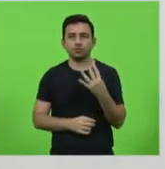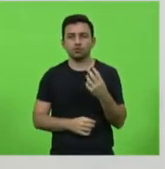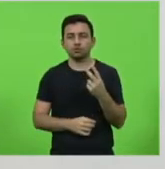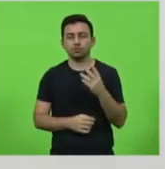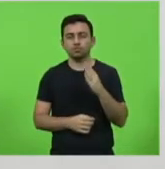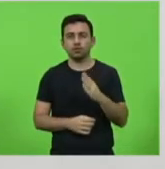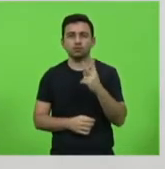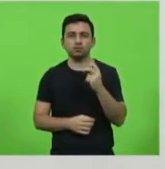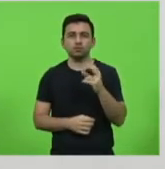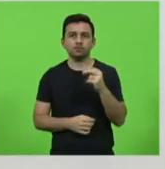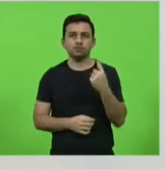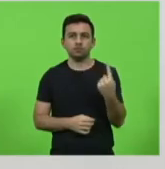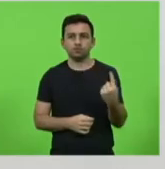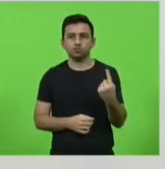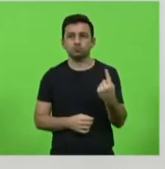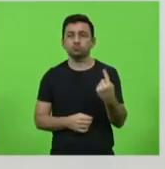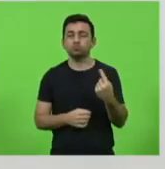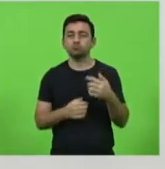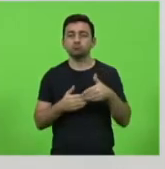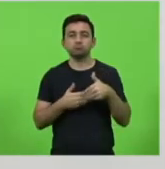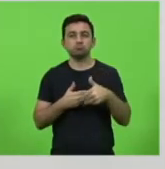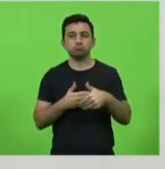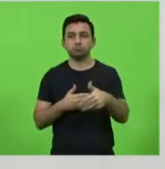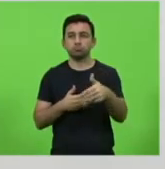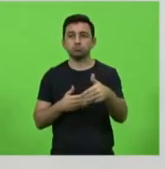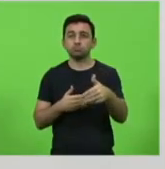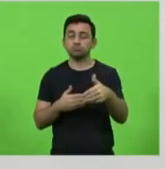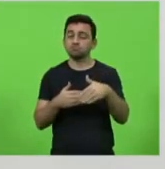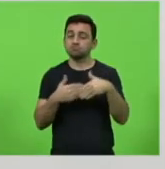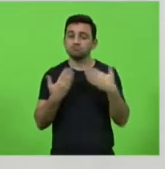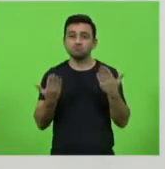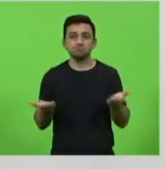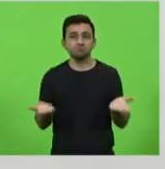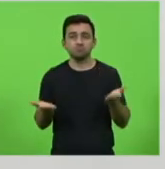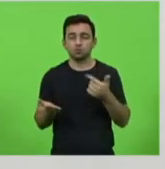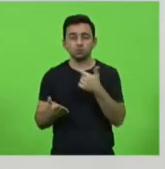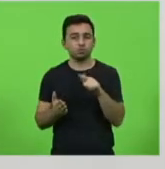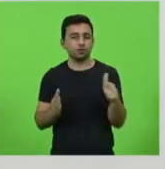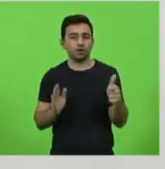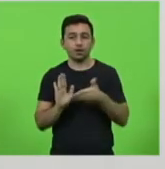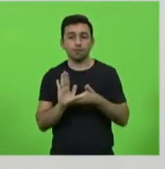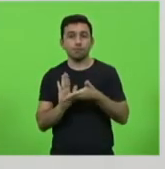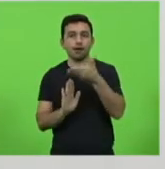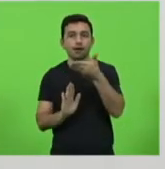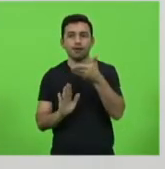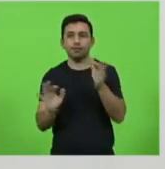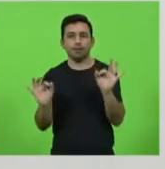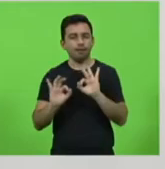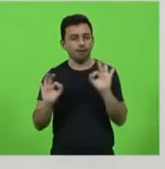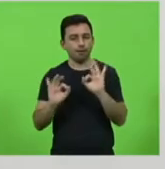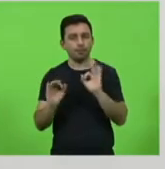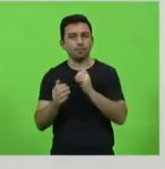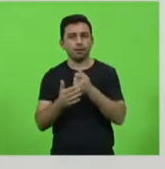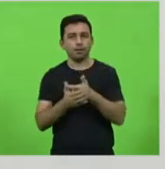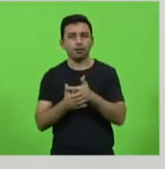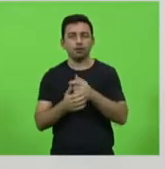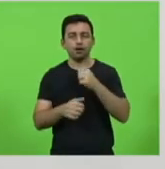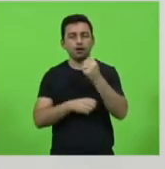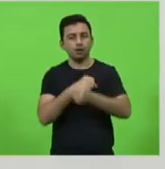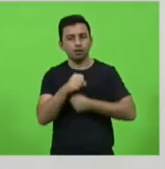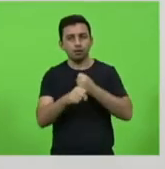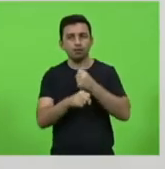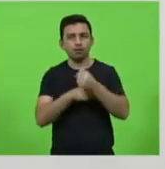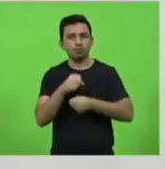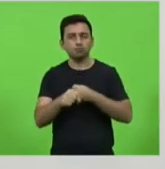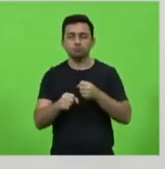064/2021. Porquanto não se cogita de aumento de despesa pública no plano plurianual. Foi o que